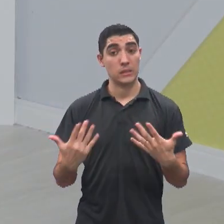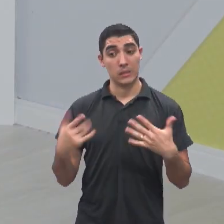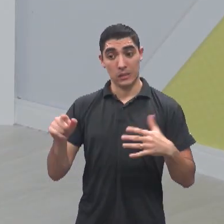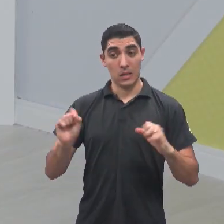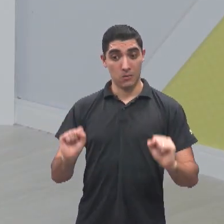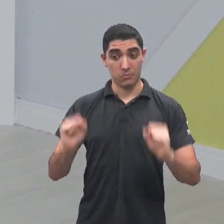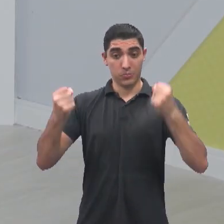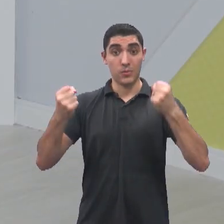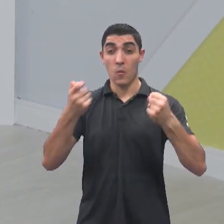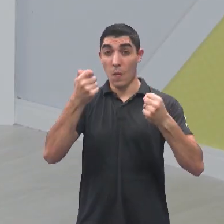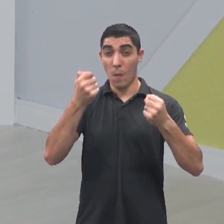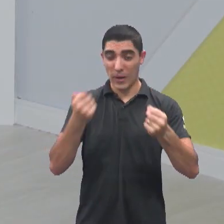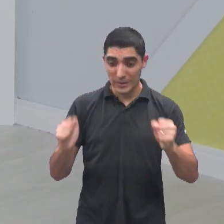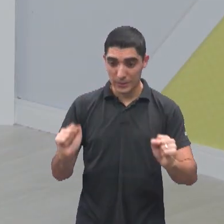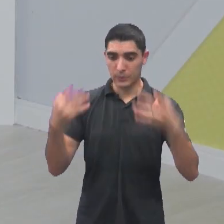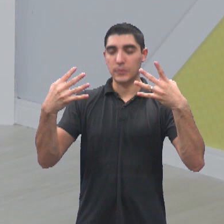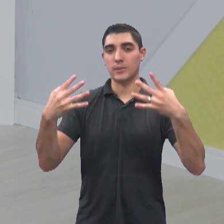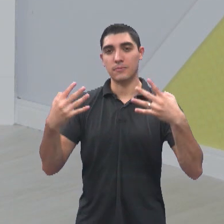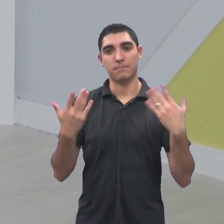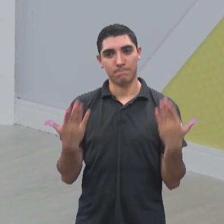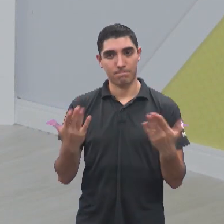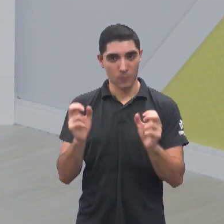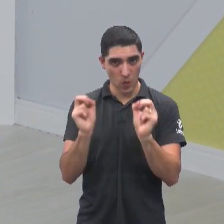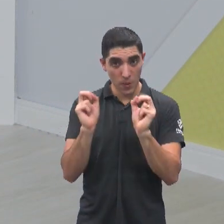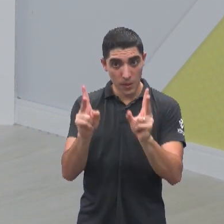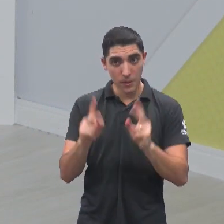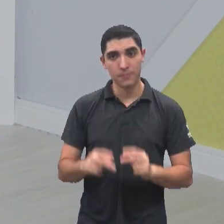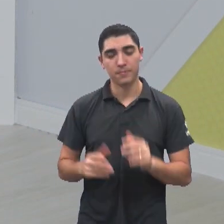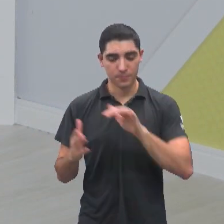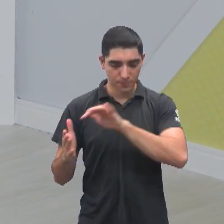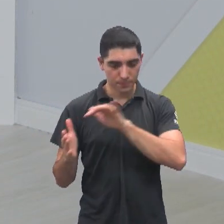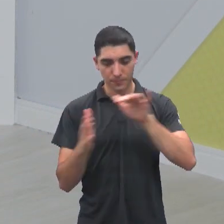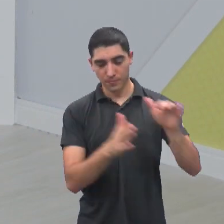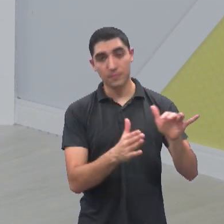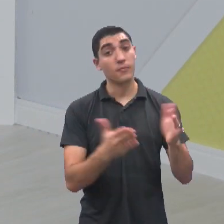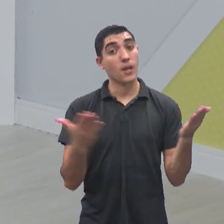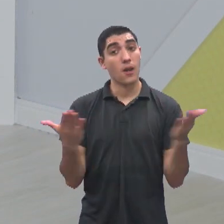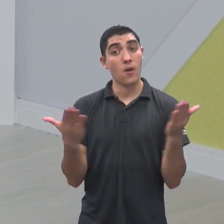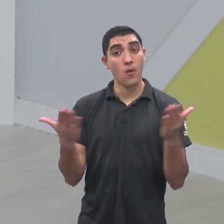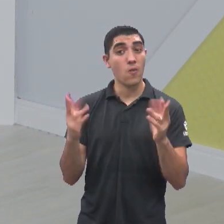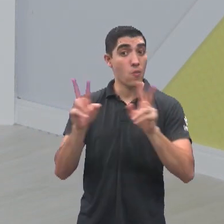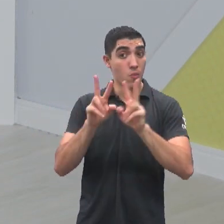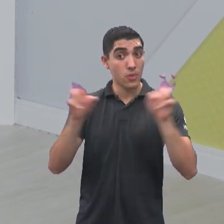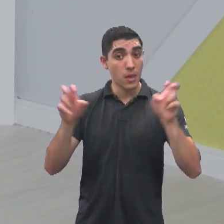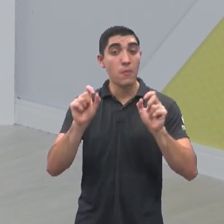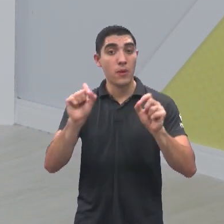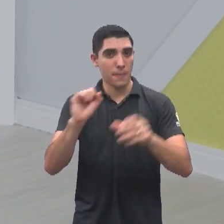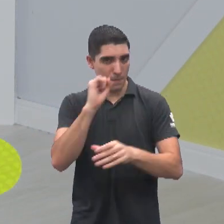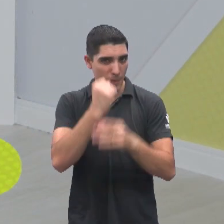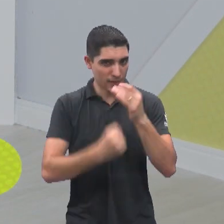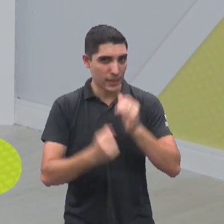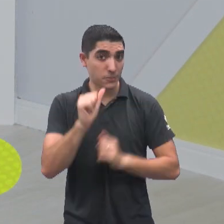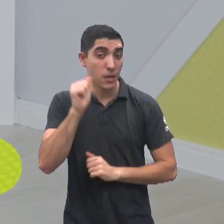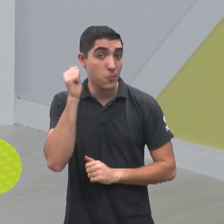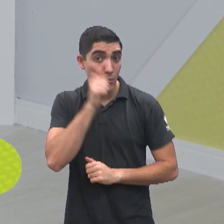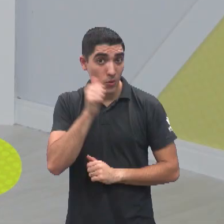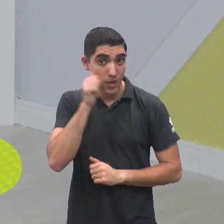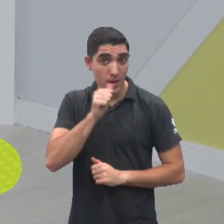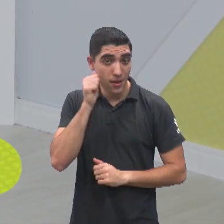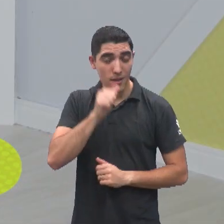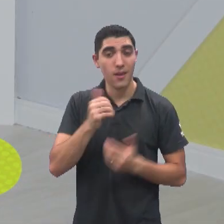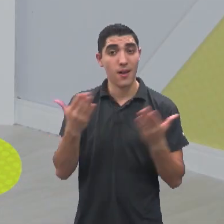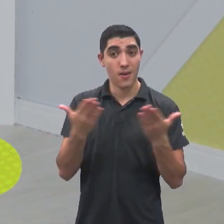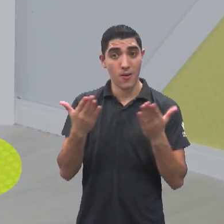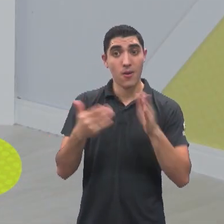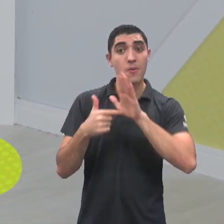fase de quartas de final, tá certo? Brunão, mudando de assunto para a gente fechar o hora, ainda falando de basquete, mas falando de basquete feminino, na